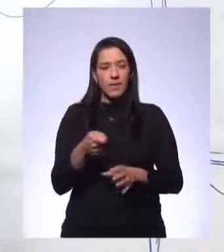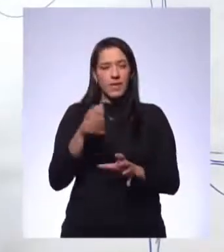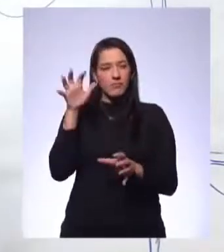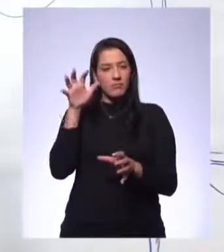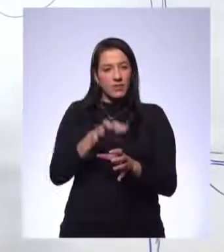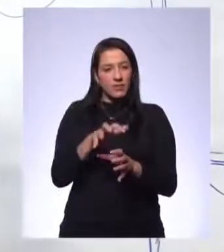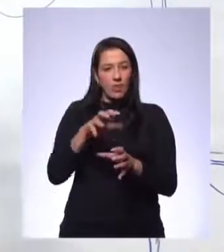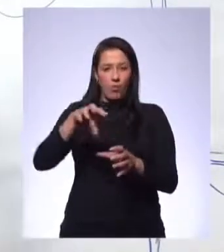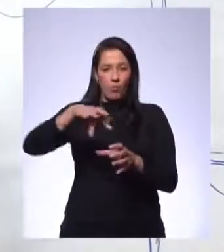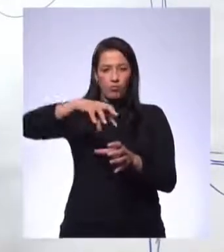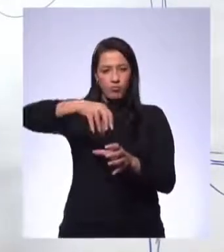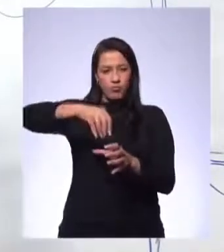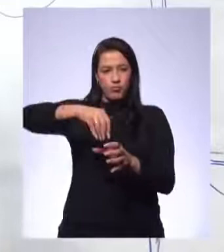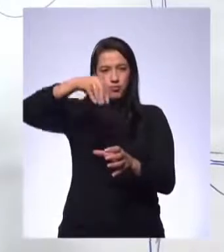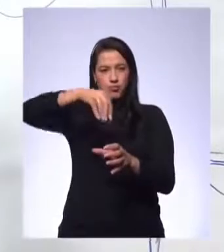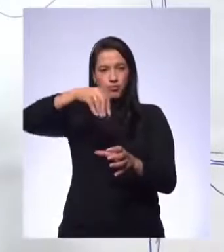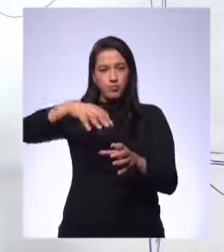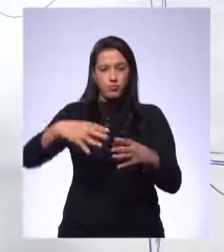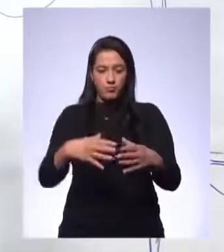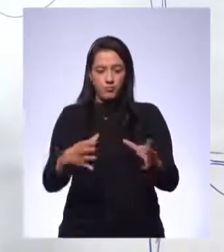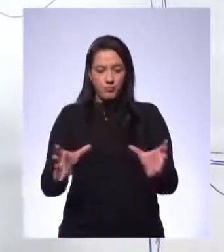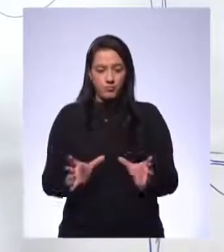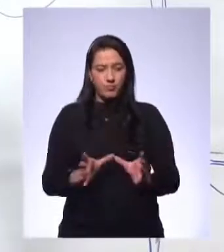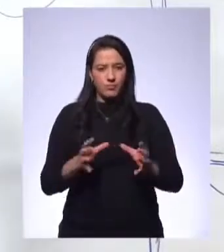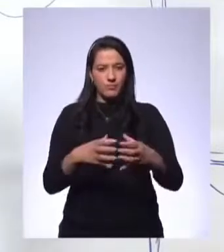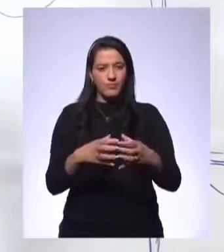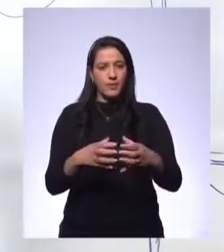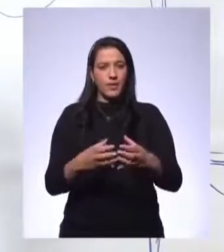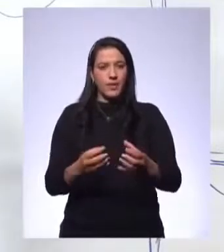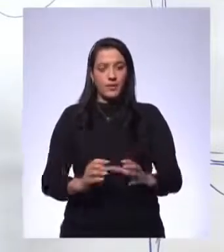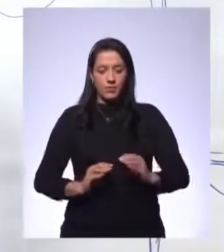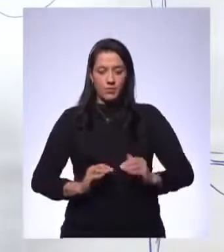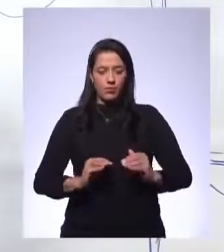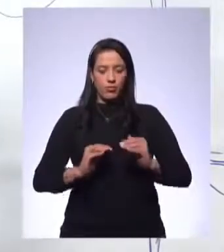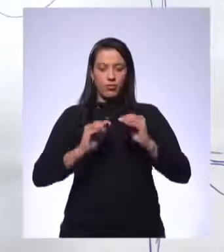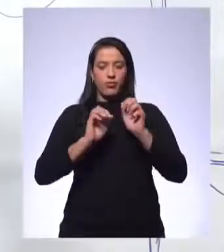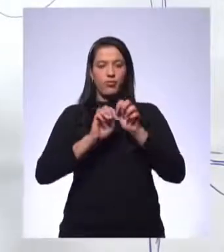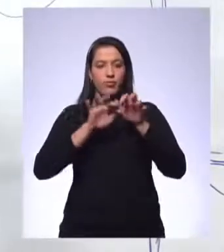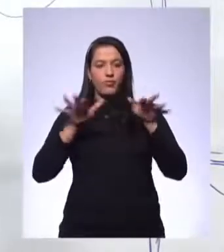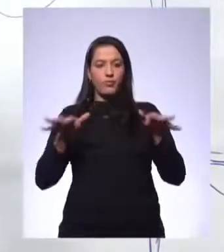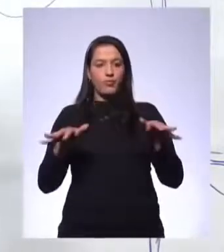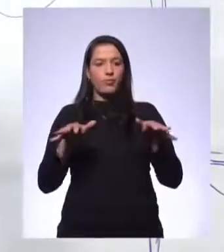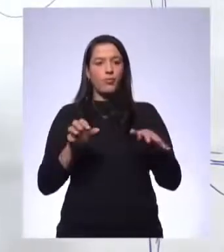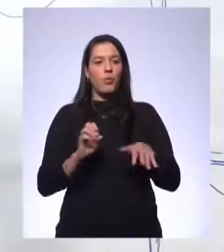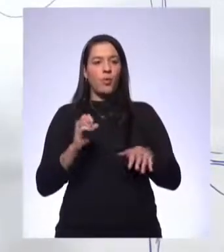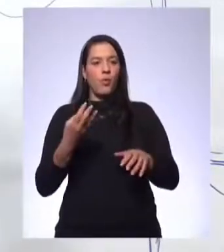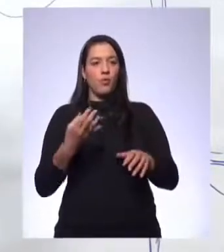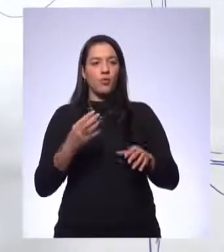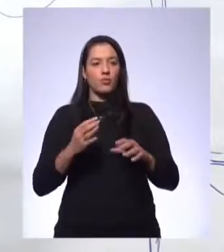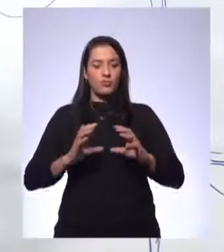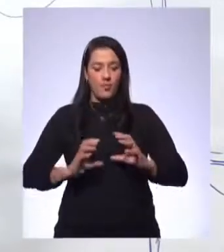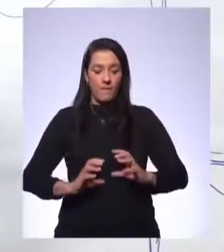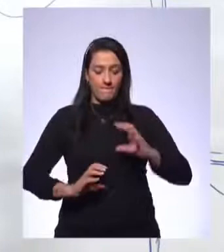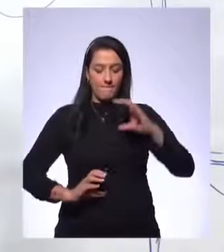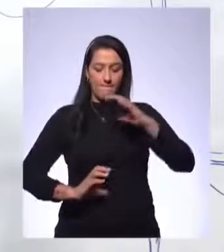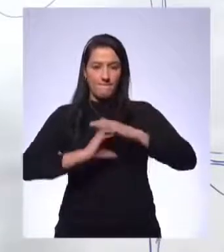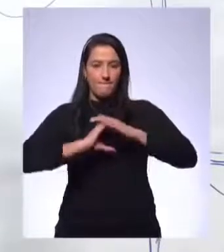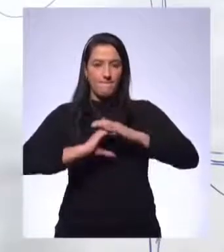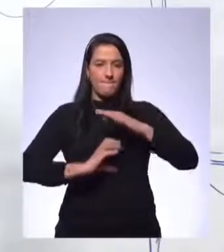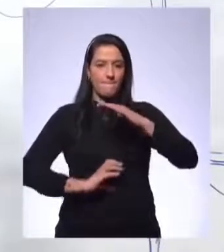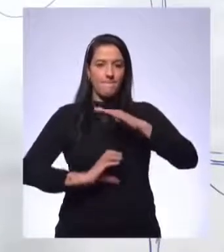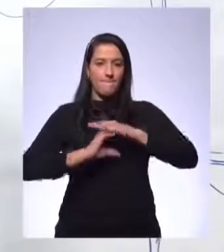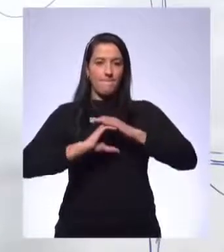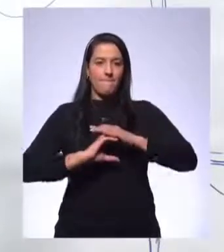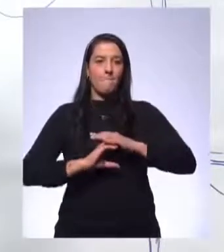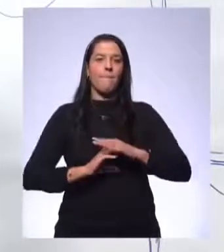está esquentando muito a água numa região, ela tem como vazar para cima, mas só quando chegar numa determinada pressão. E aí